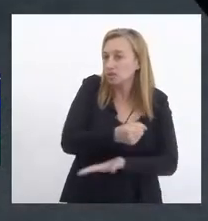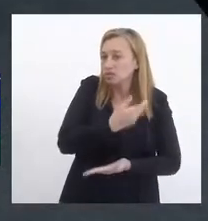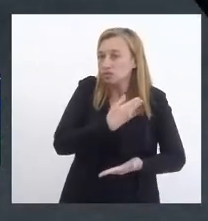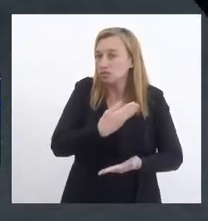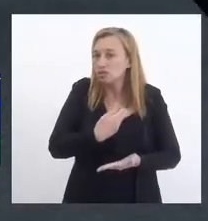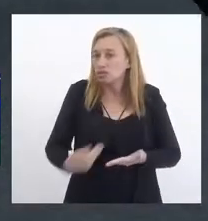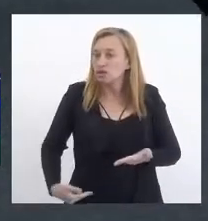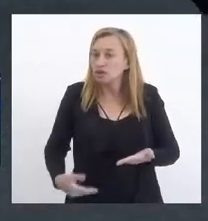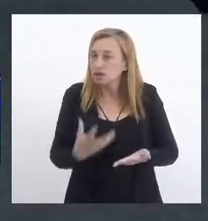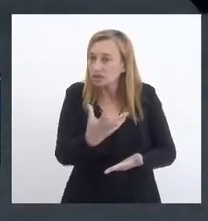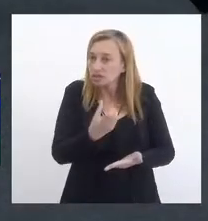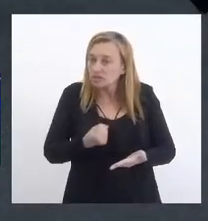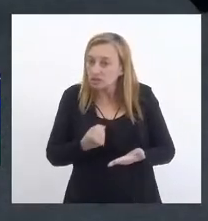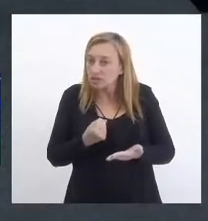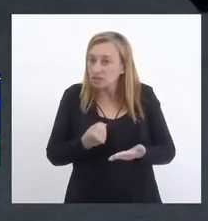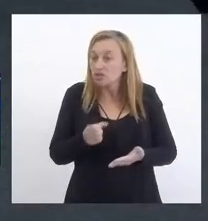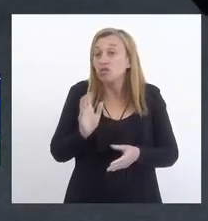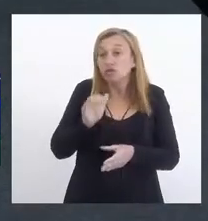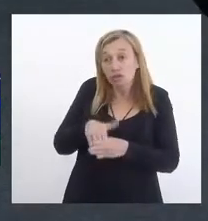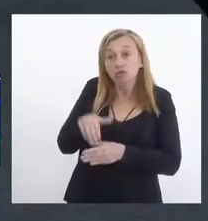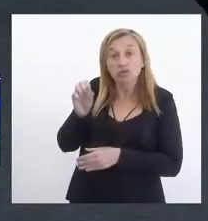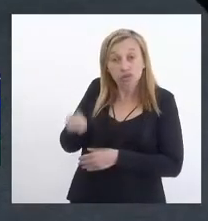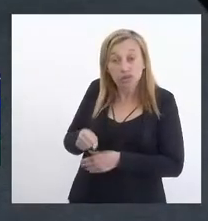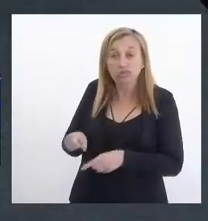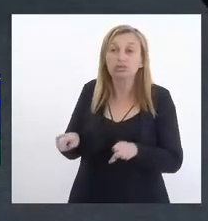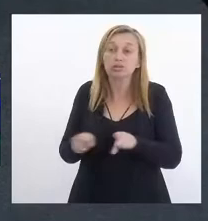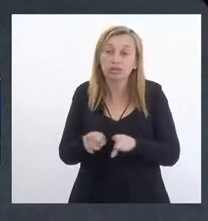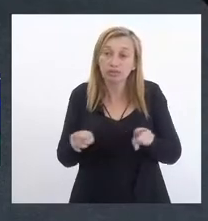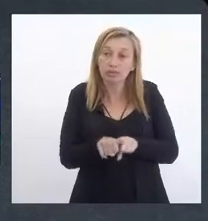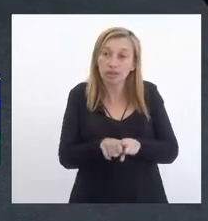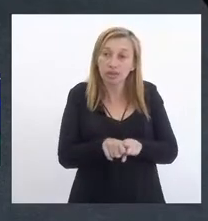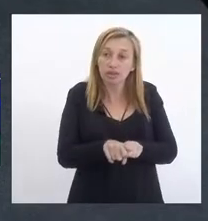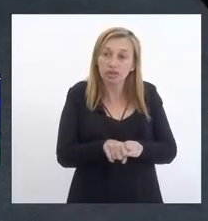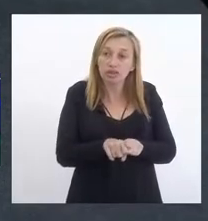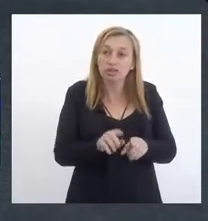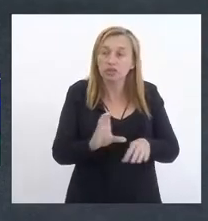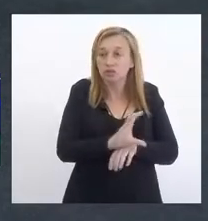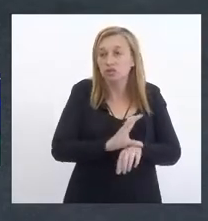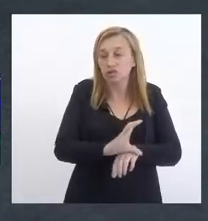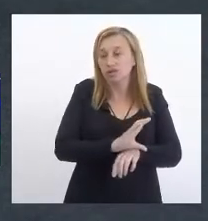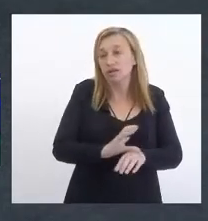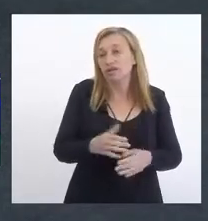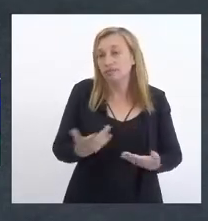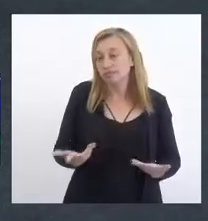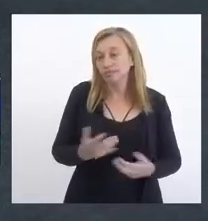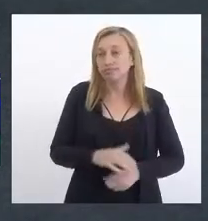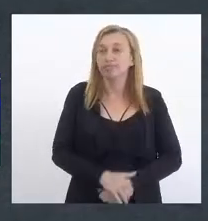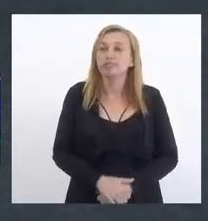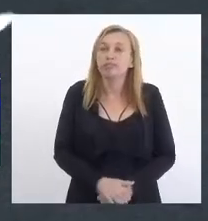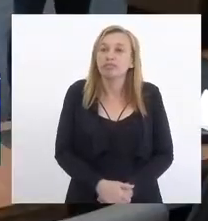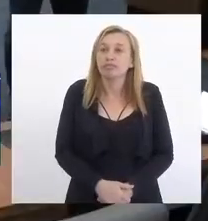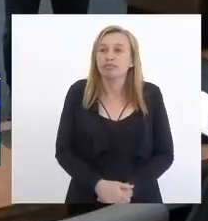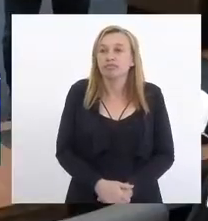o voto favorável, né? E também o parecer pela constitucionalidade.